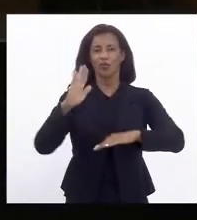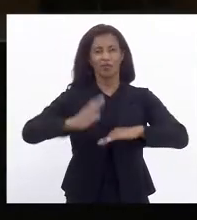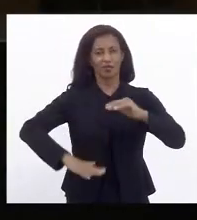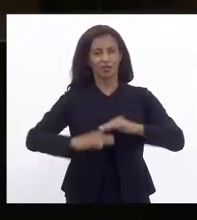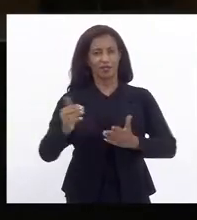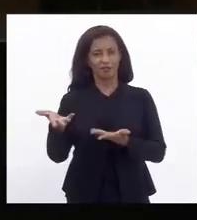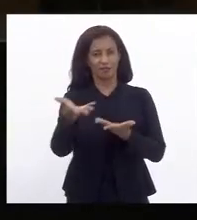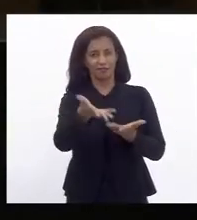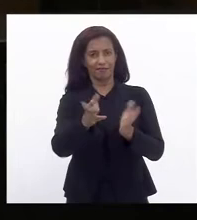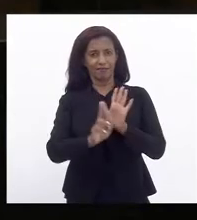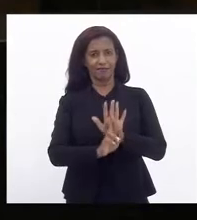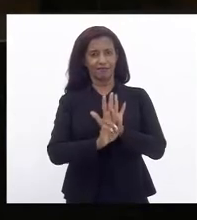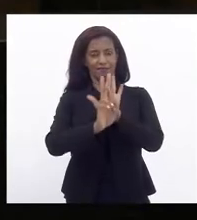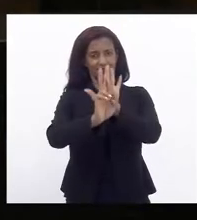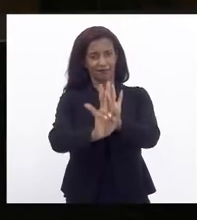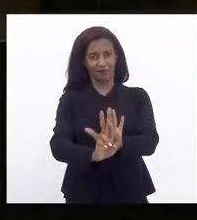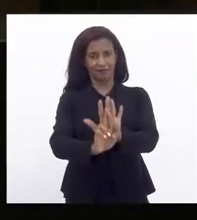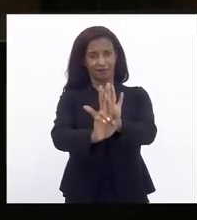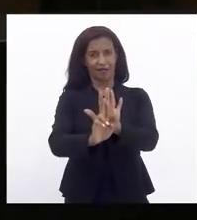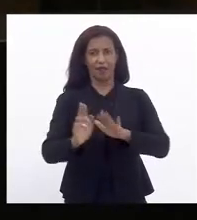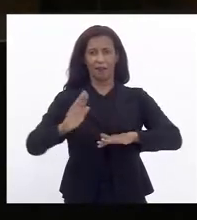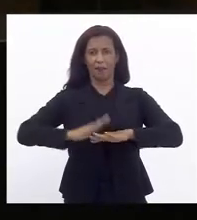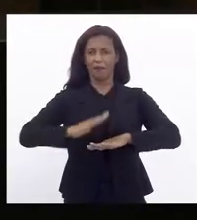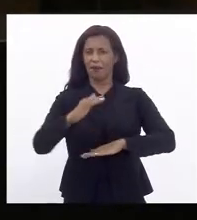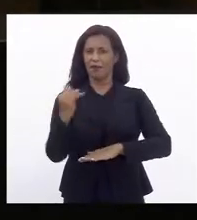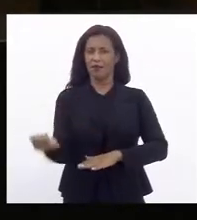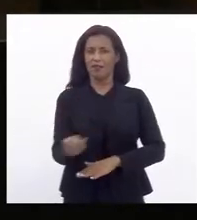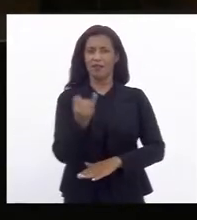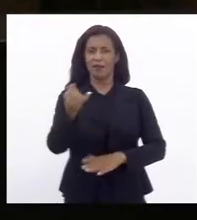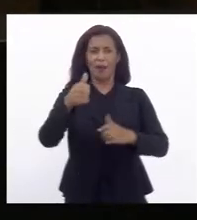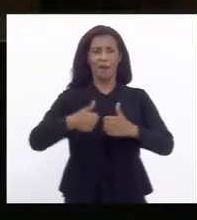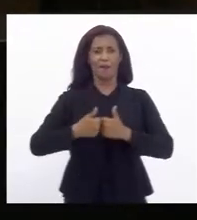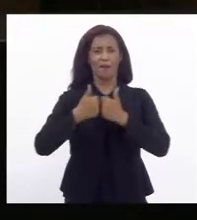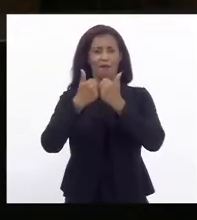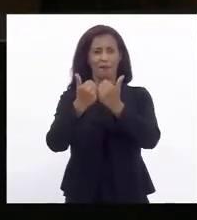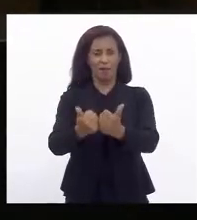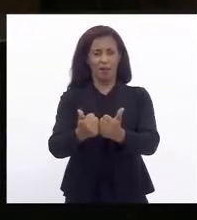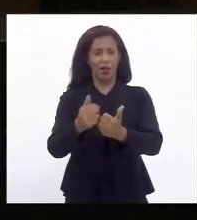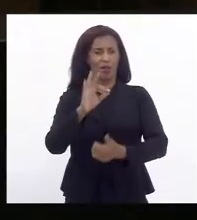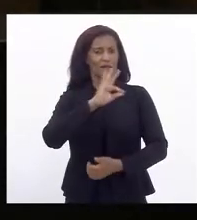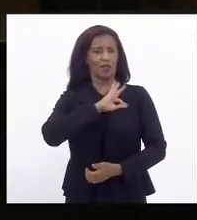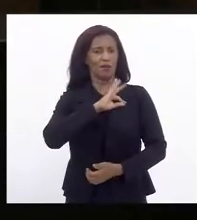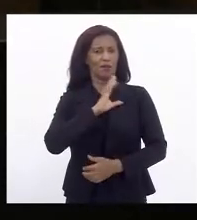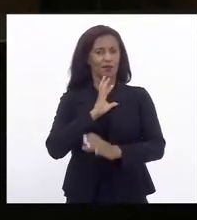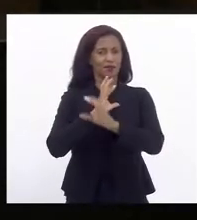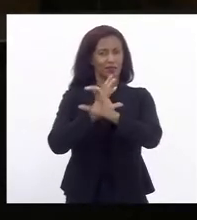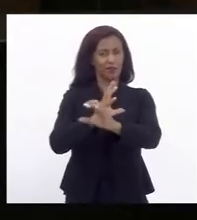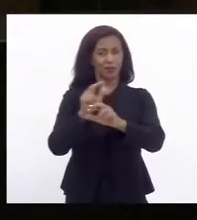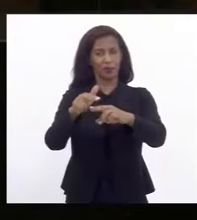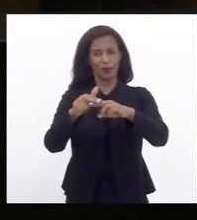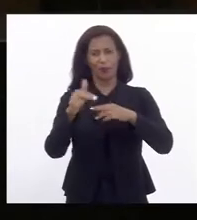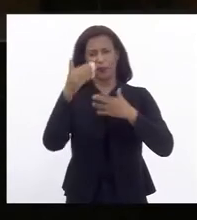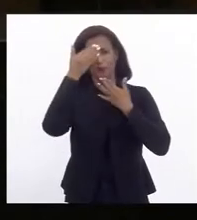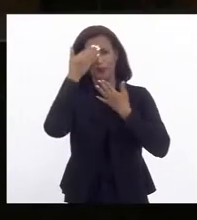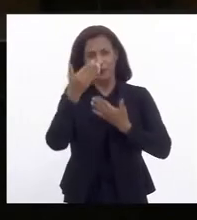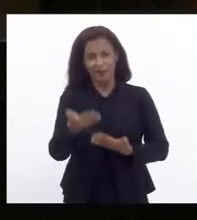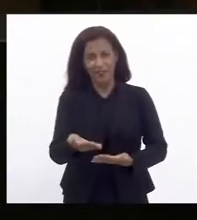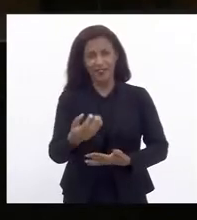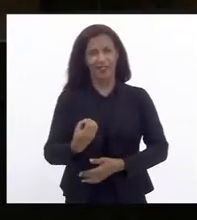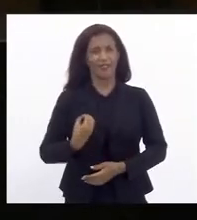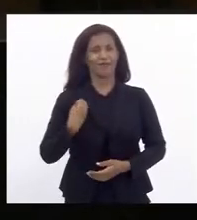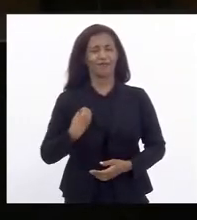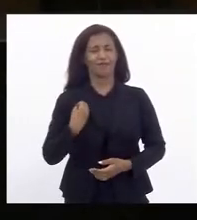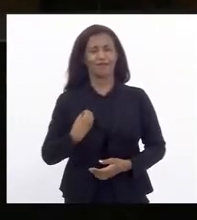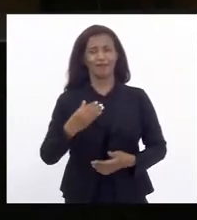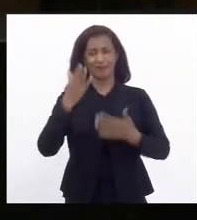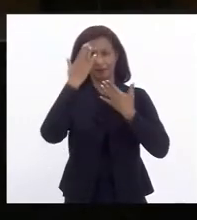profissionais representam o mais importante, o melhor retrato da Polícia Civil. Por isso, muito obrigada pela